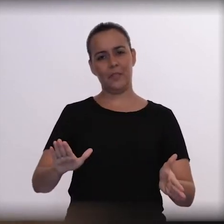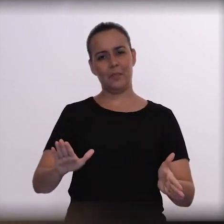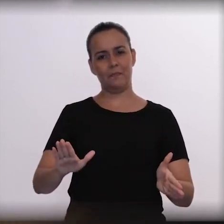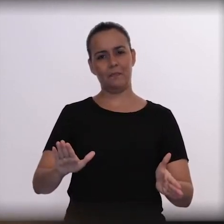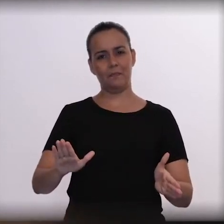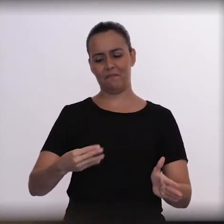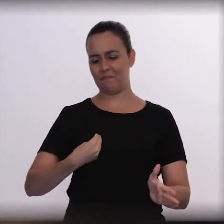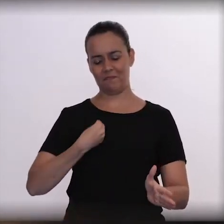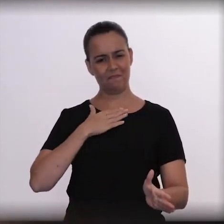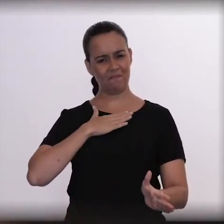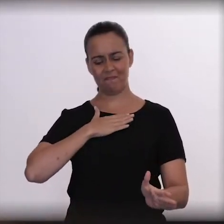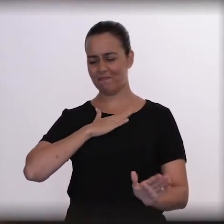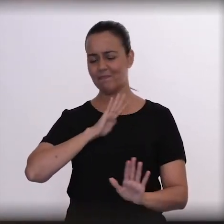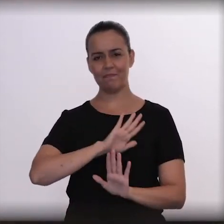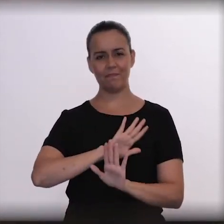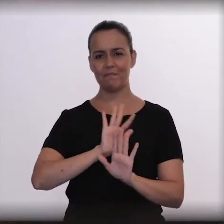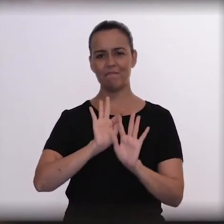minha existência do que